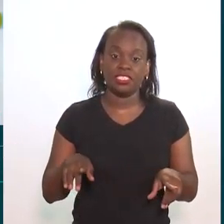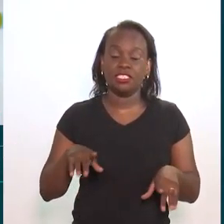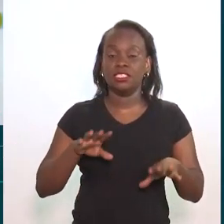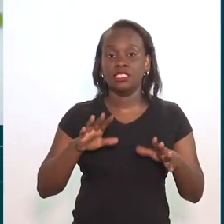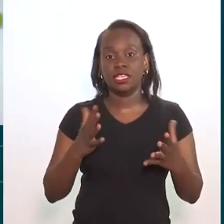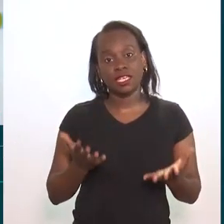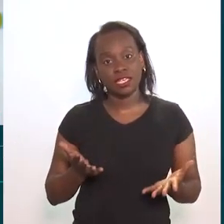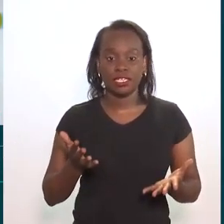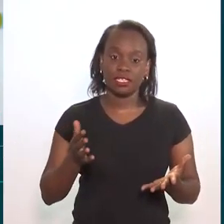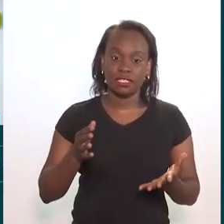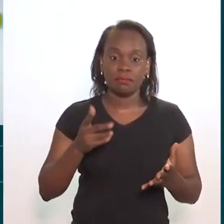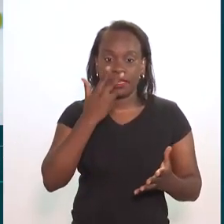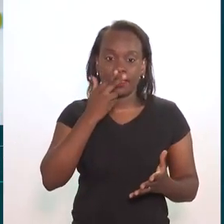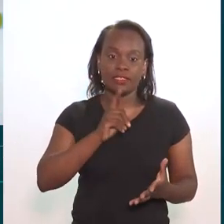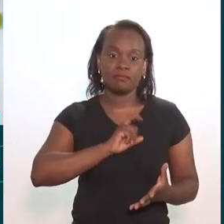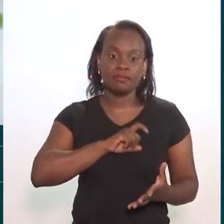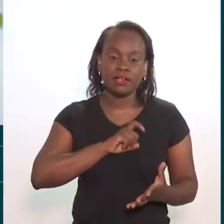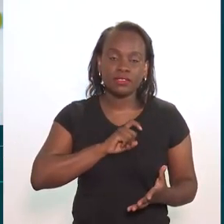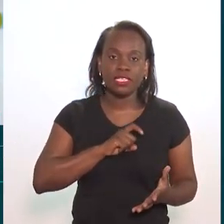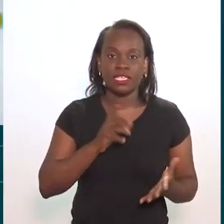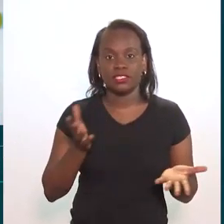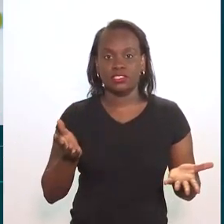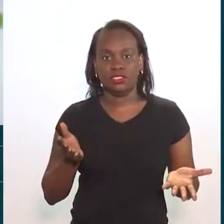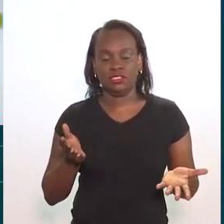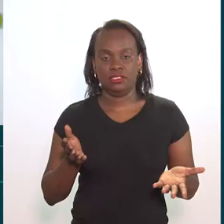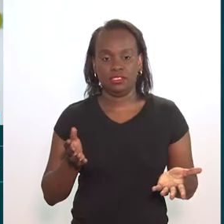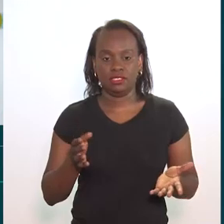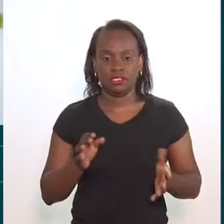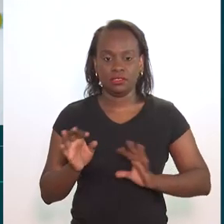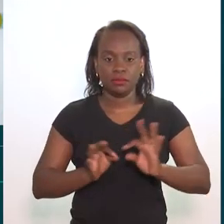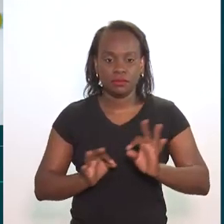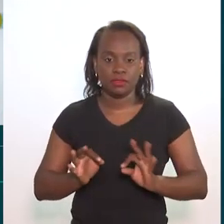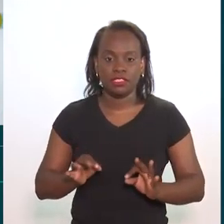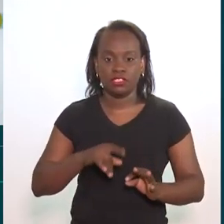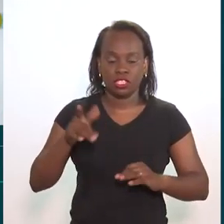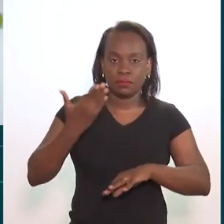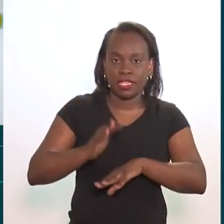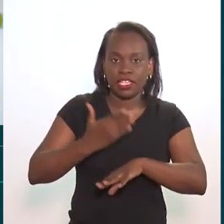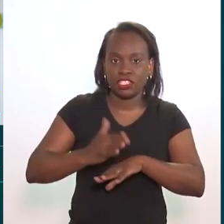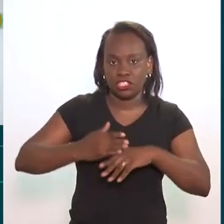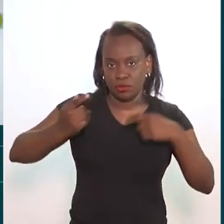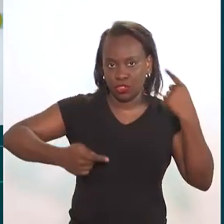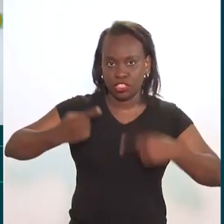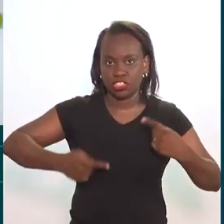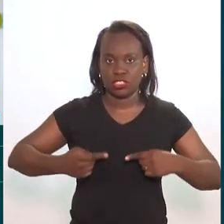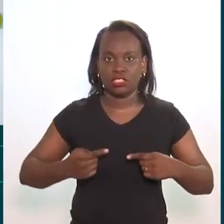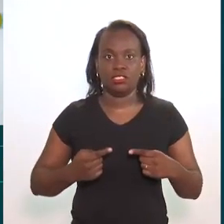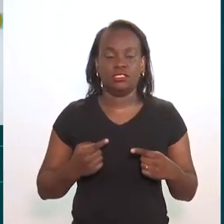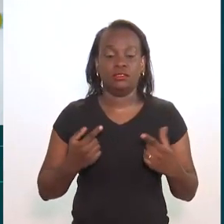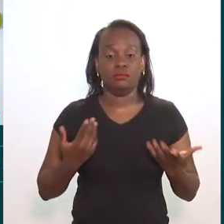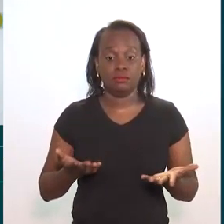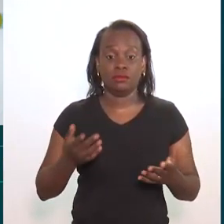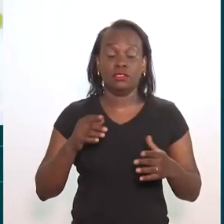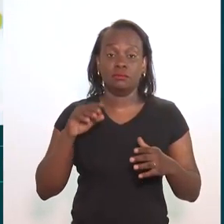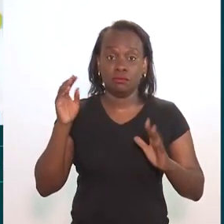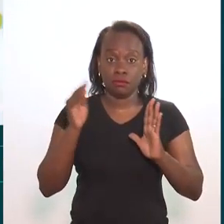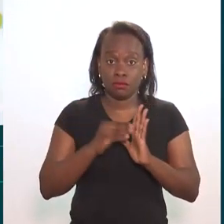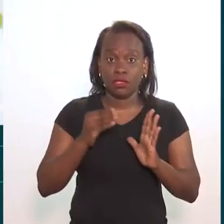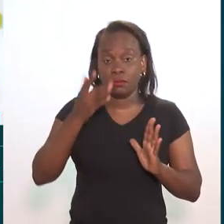uma certa maldade na condução, né, das nossas práticas políticas,